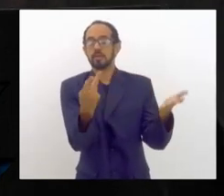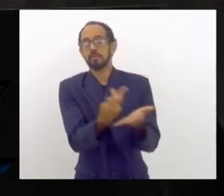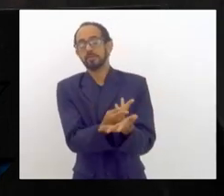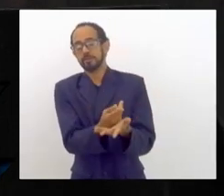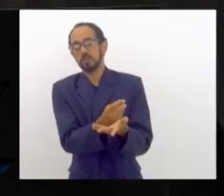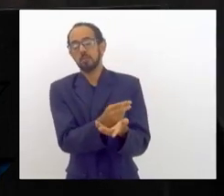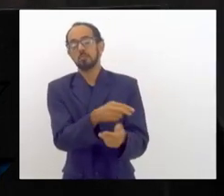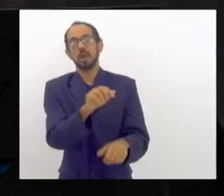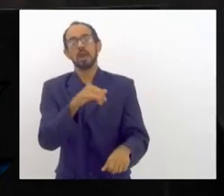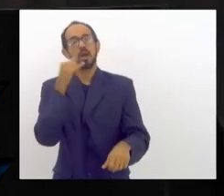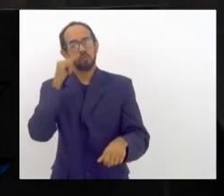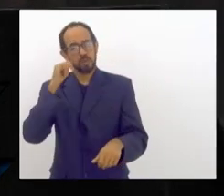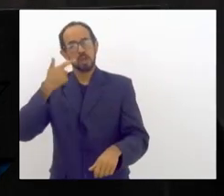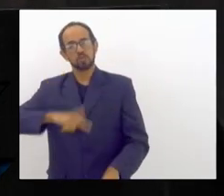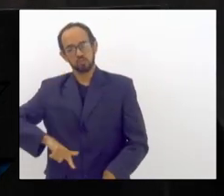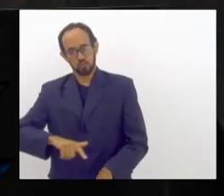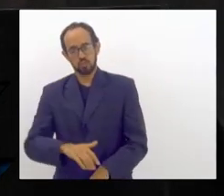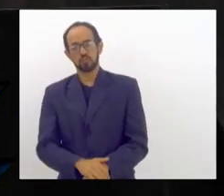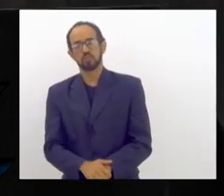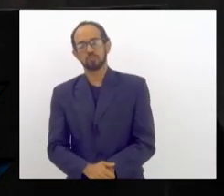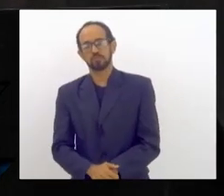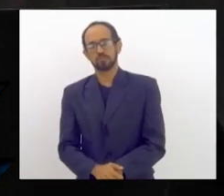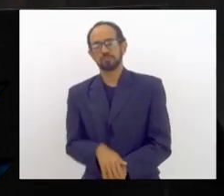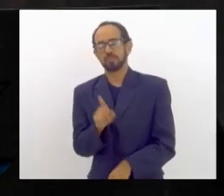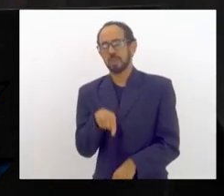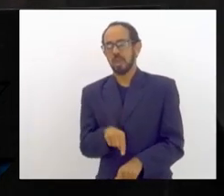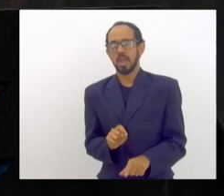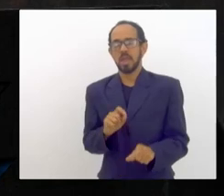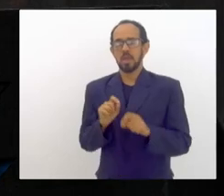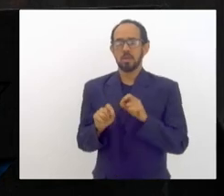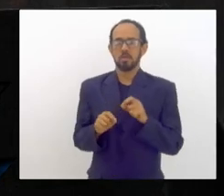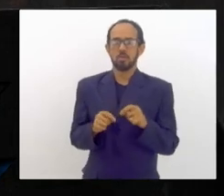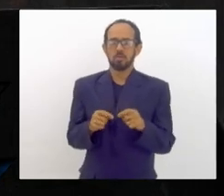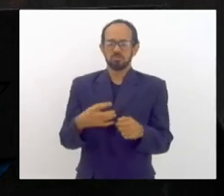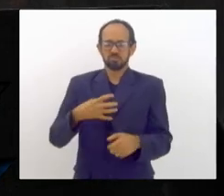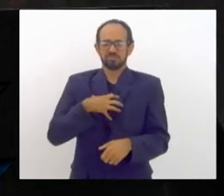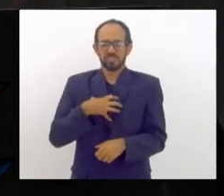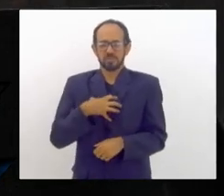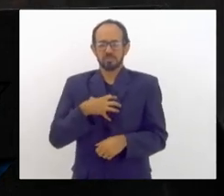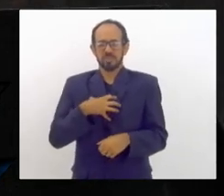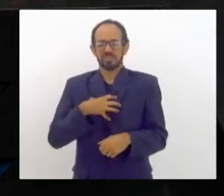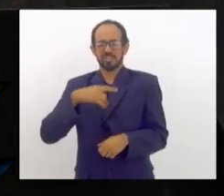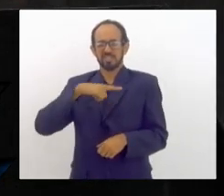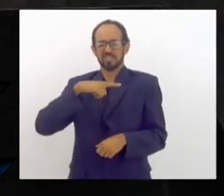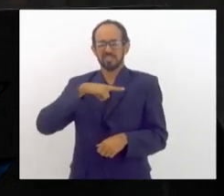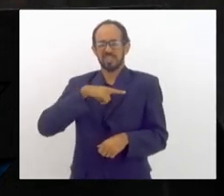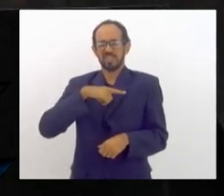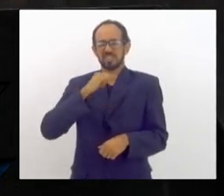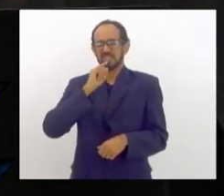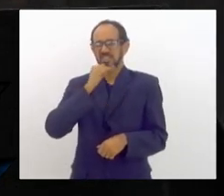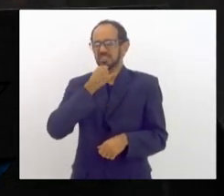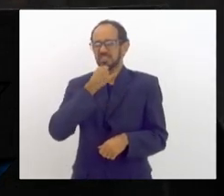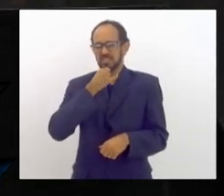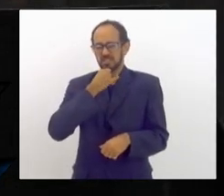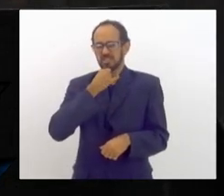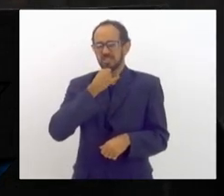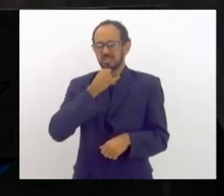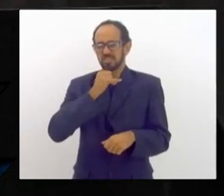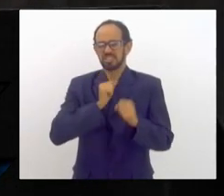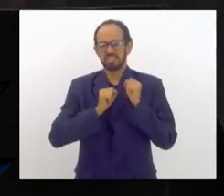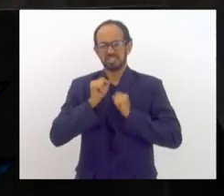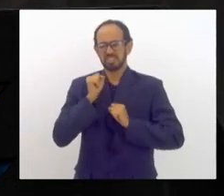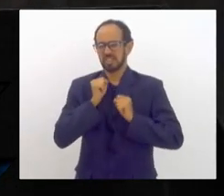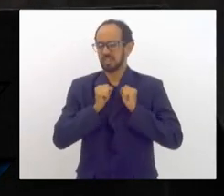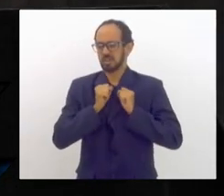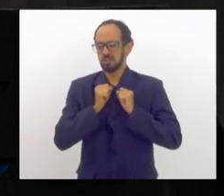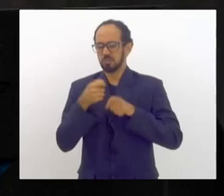mais aconteça. Isso é algo que a gente carrega com muita indignação e com muita tristeza. Porque quando a cidade